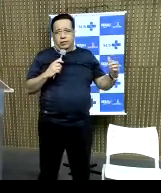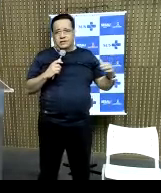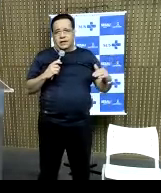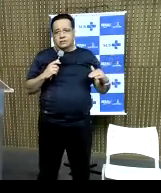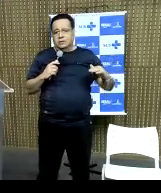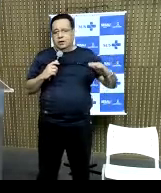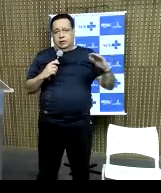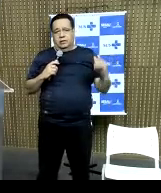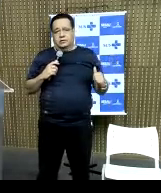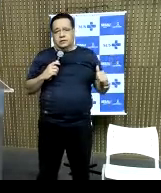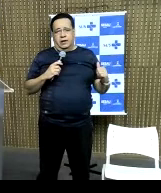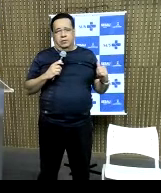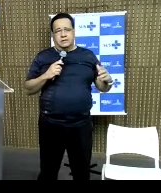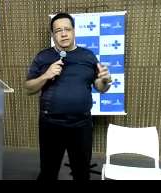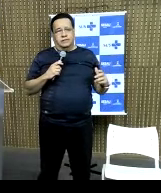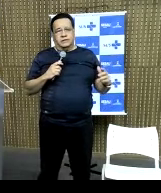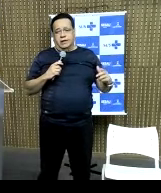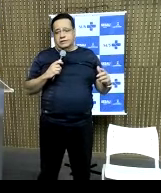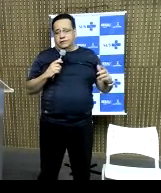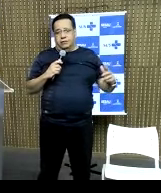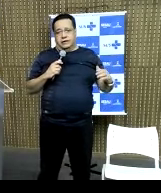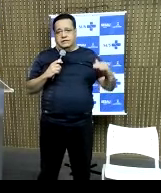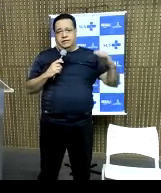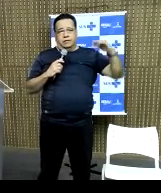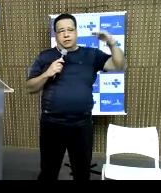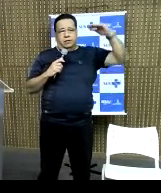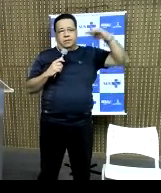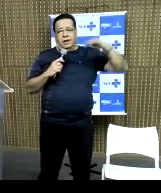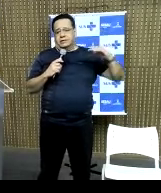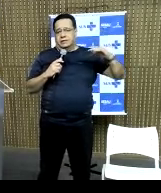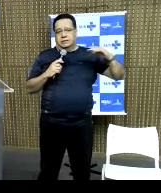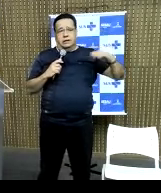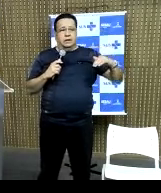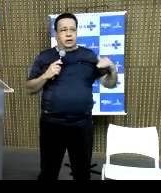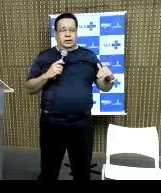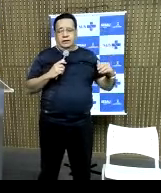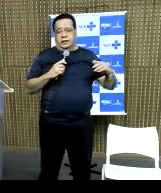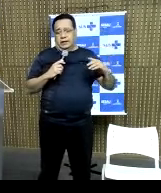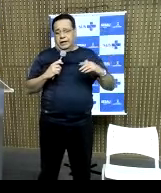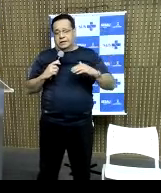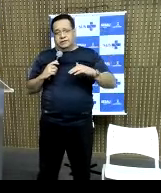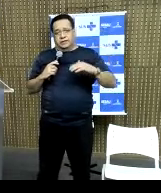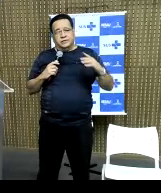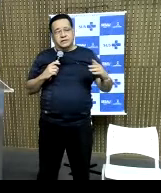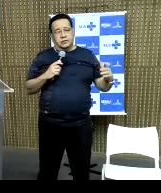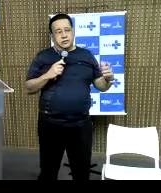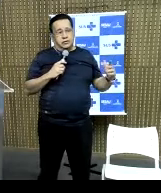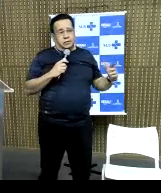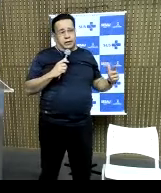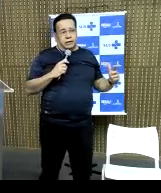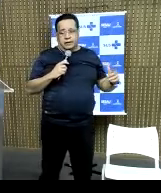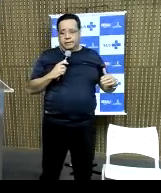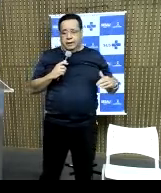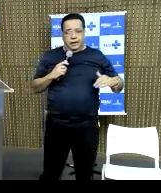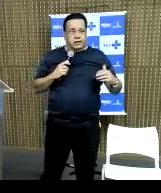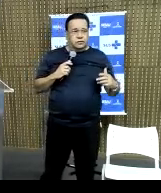Paulo Coelho Machado, nós observamos que as ouvidorias tiveram uma baixa, né? E, dentre elas, tivemos vários elogios